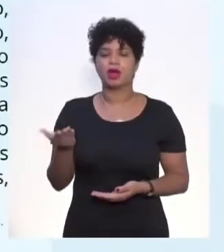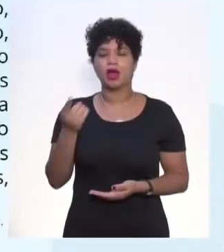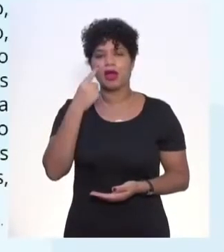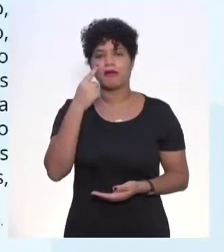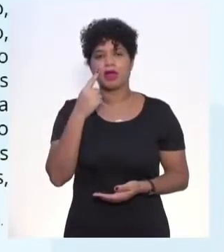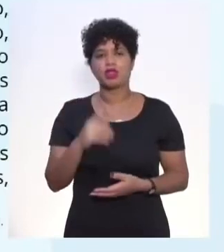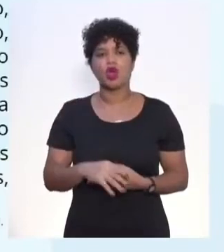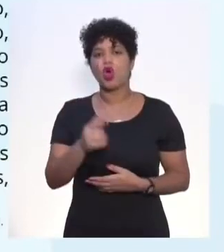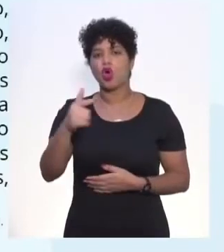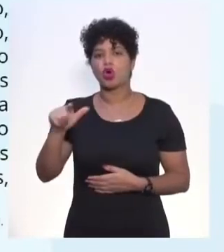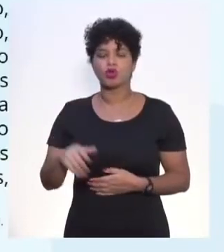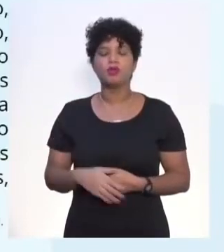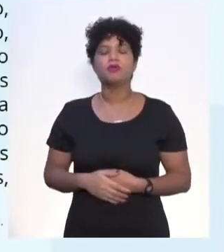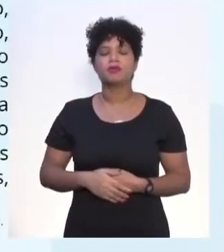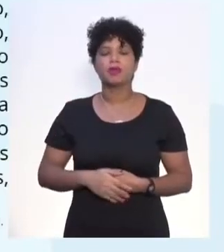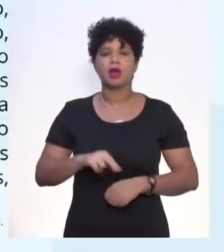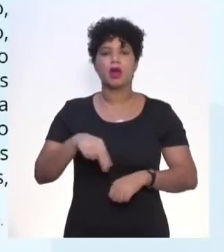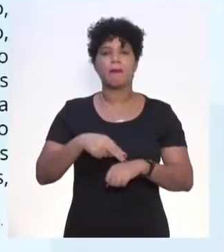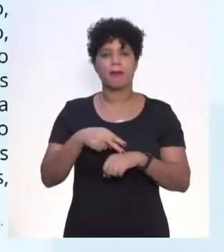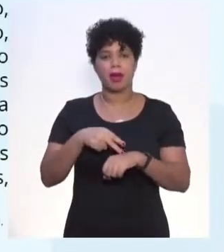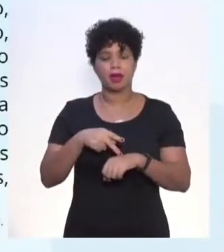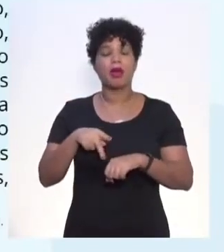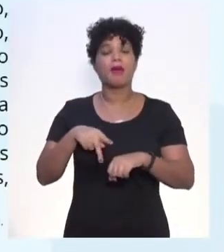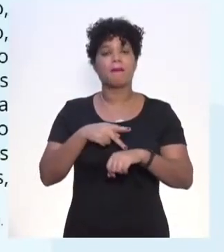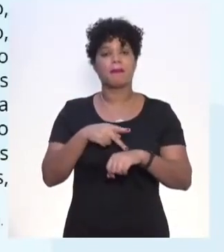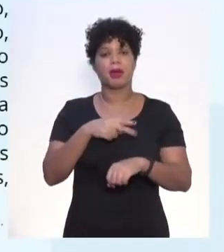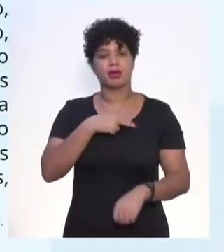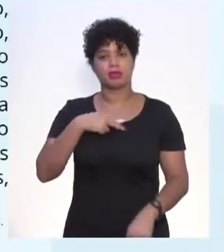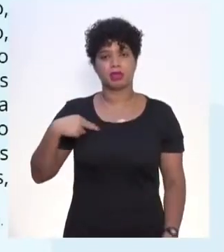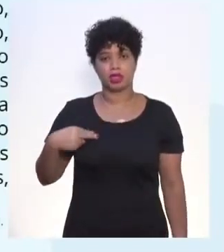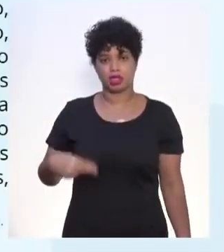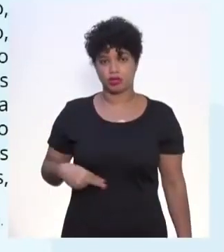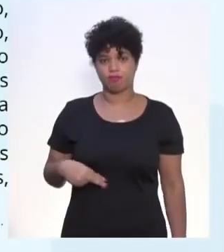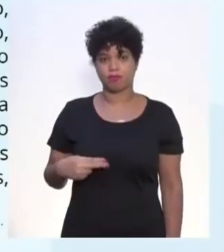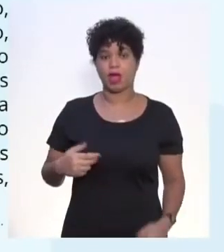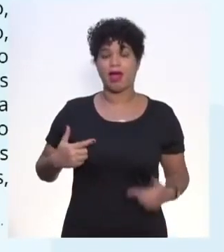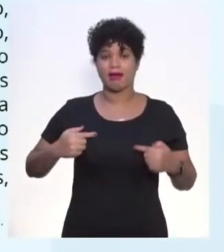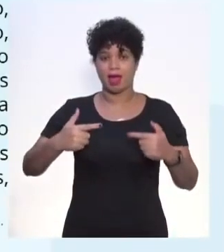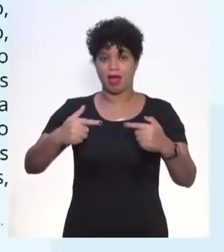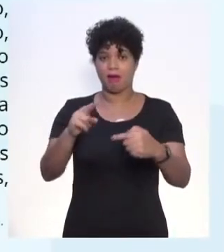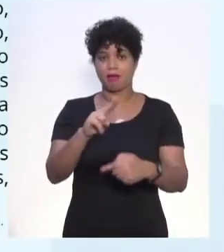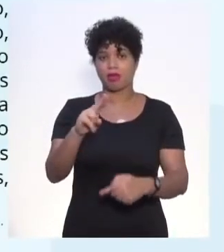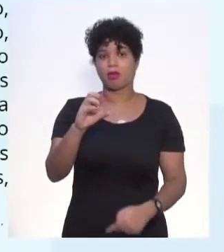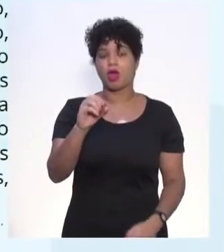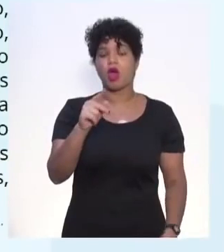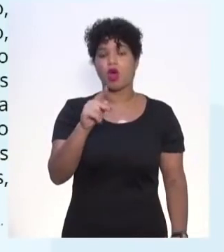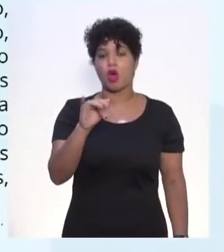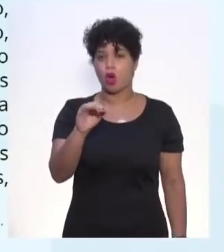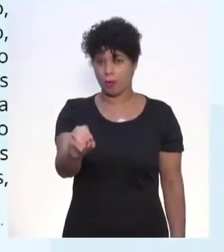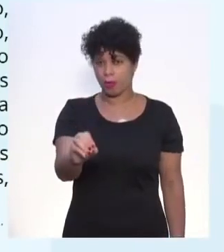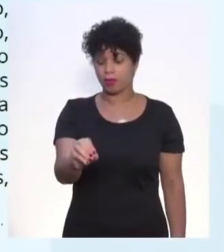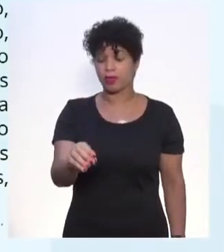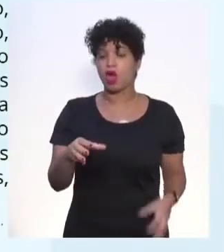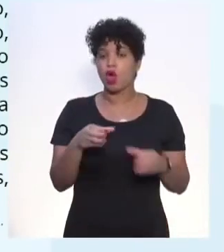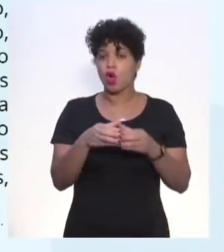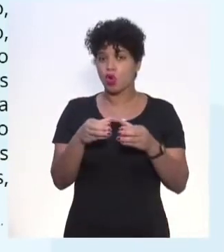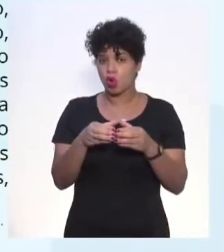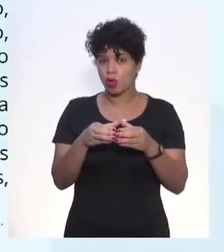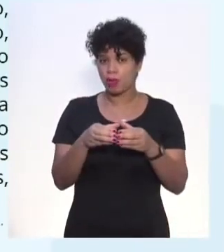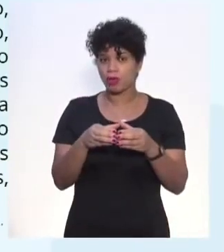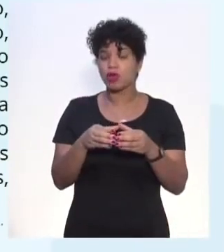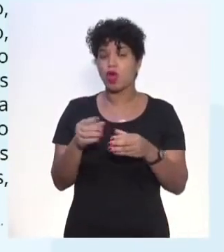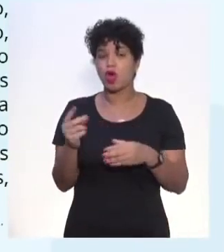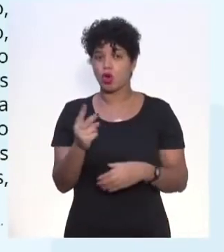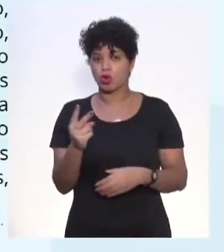da China, tá? Com as guerras do ópio. As guerras do ópio foram conflitos armados ocorridos entre o Reino